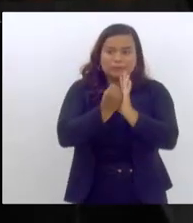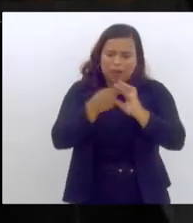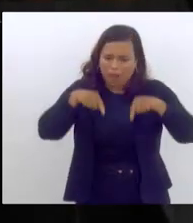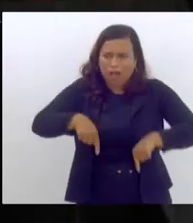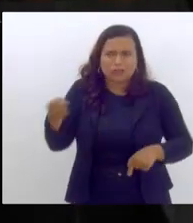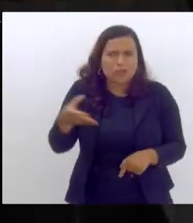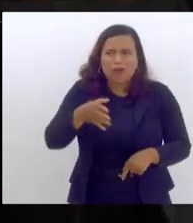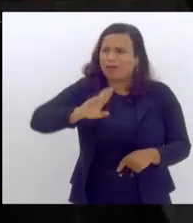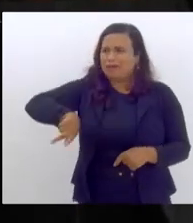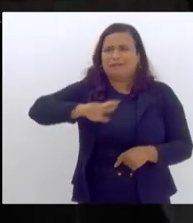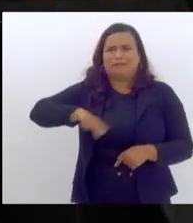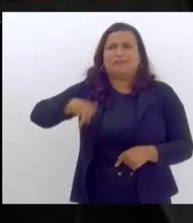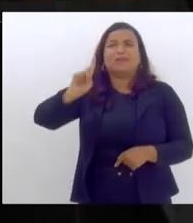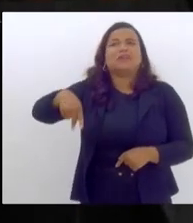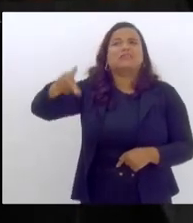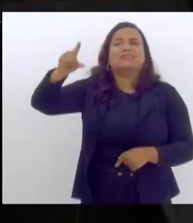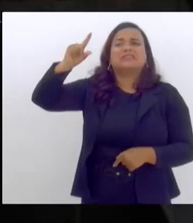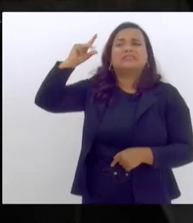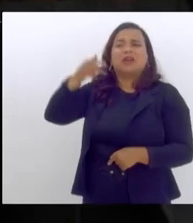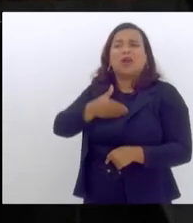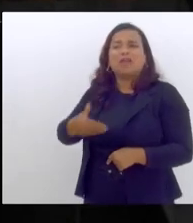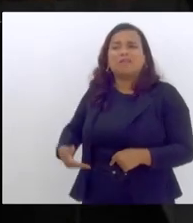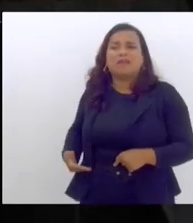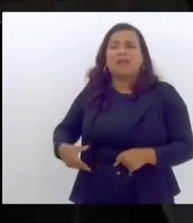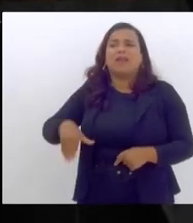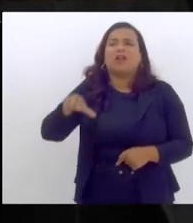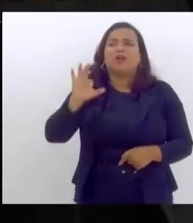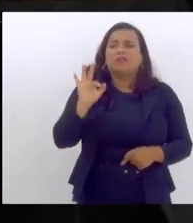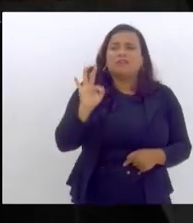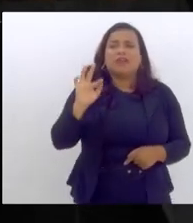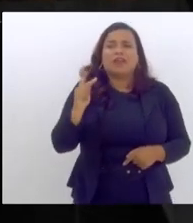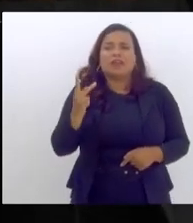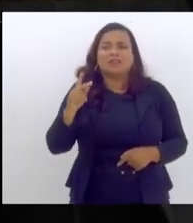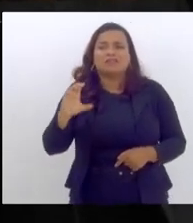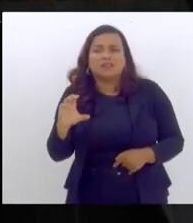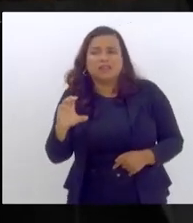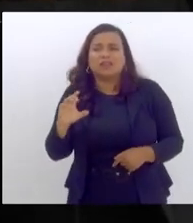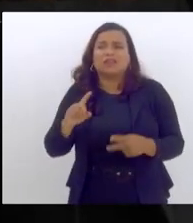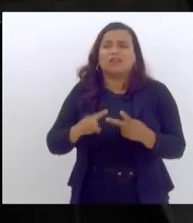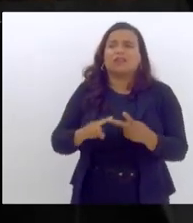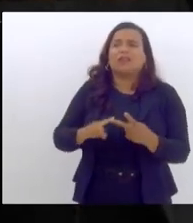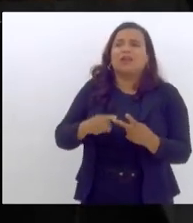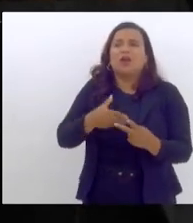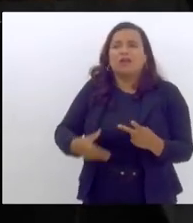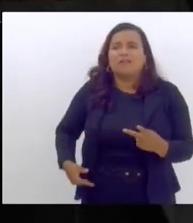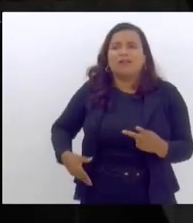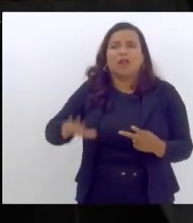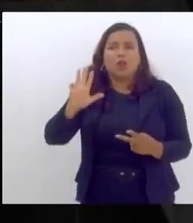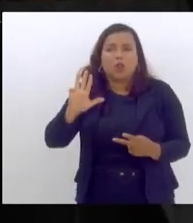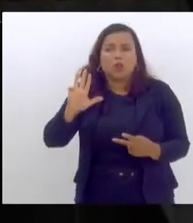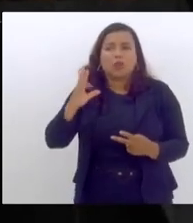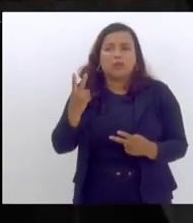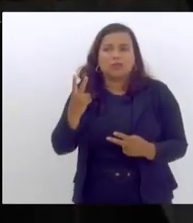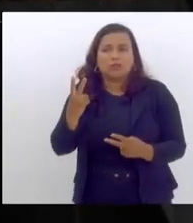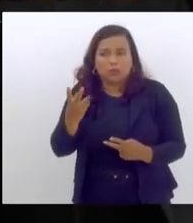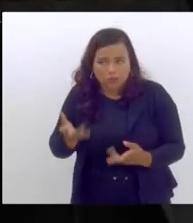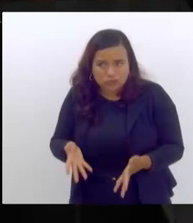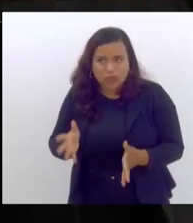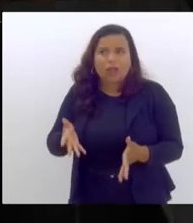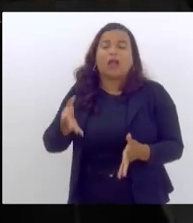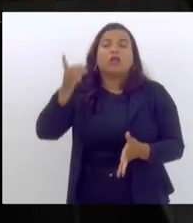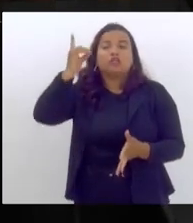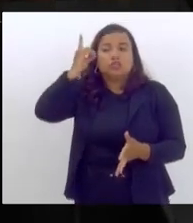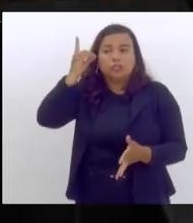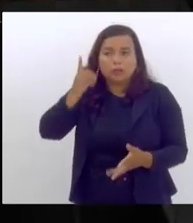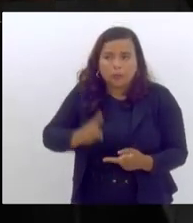não, passou pelo governo Fernando Henrique Cardoso, os dois governos Lula, o governo da Dilma, o